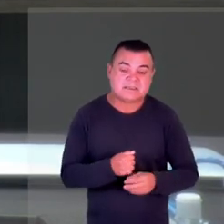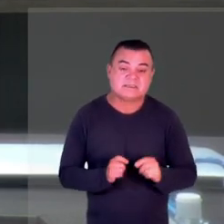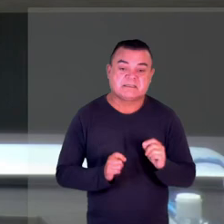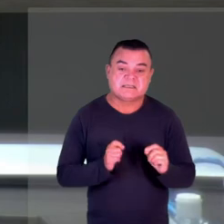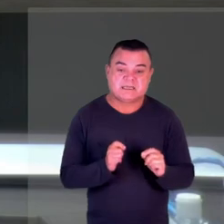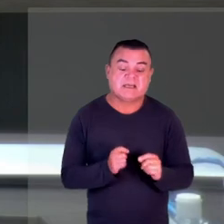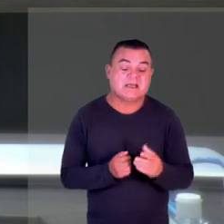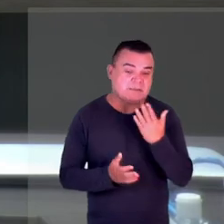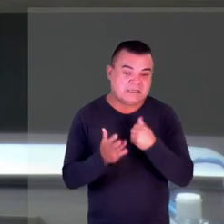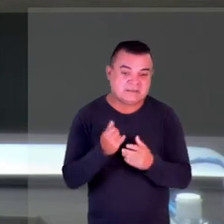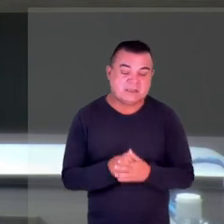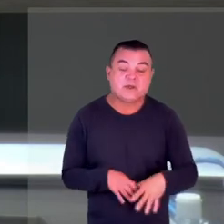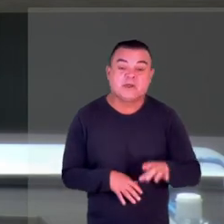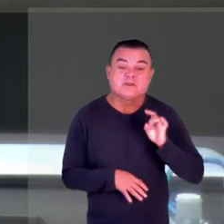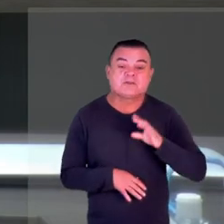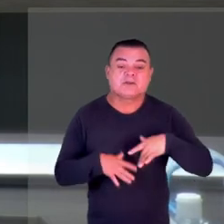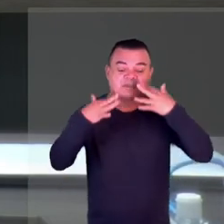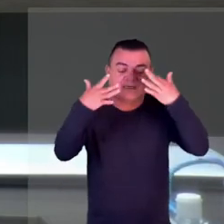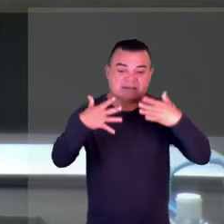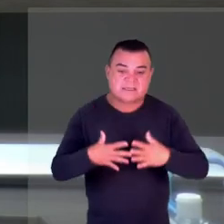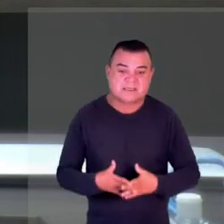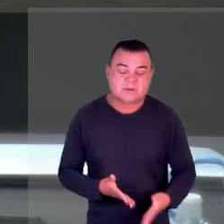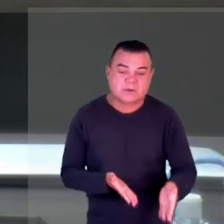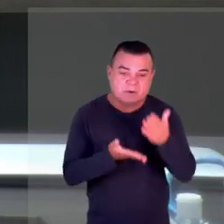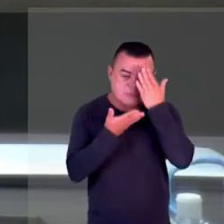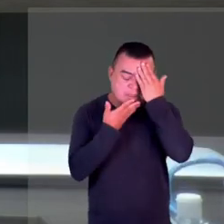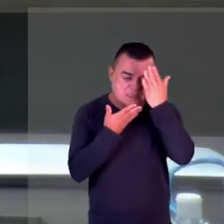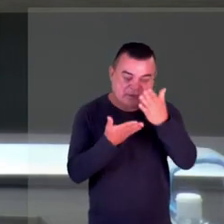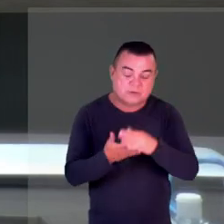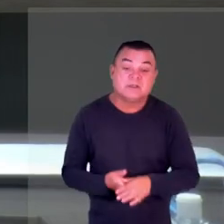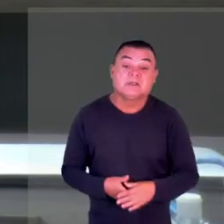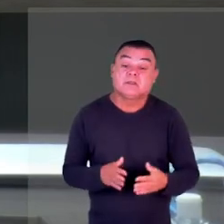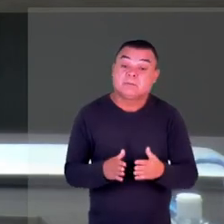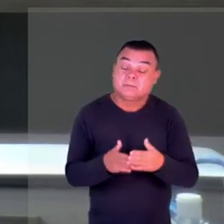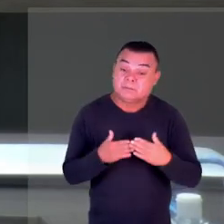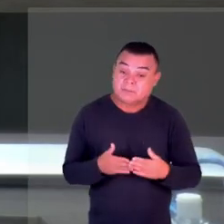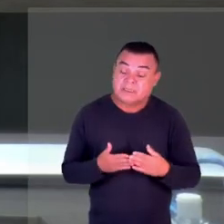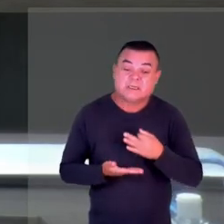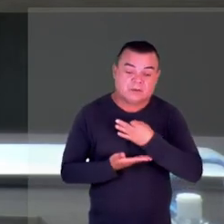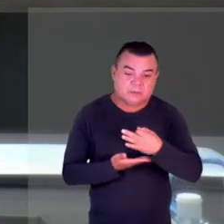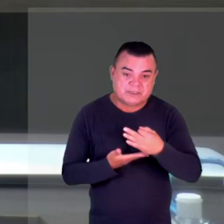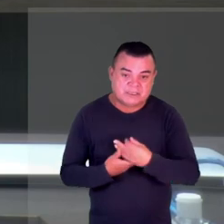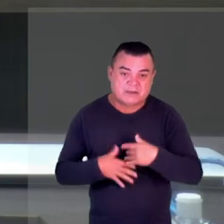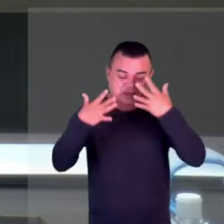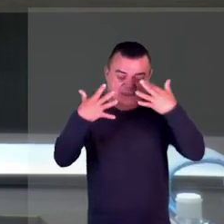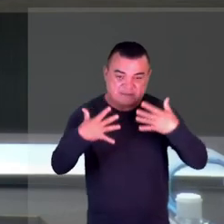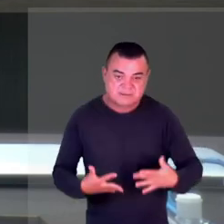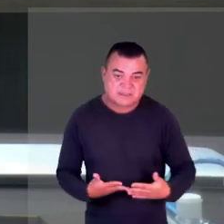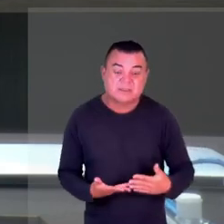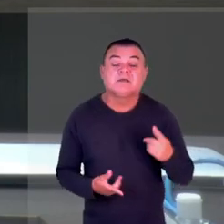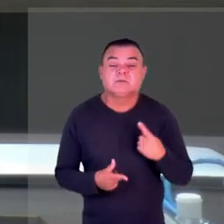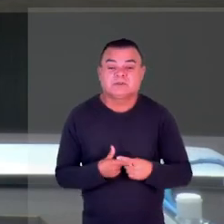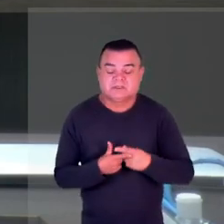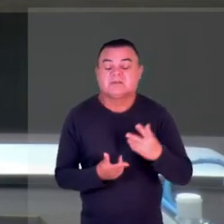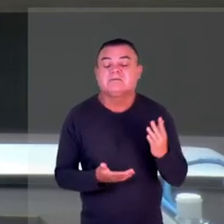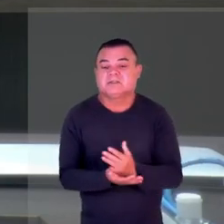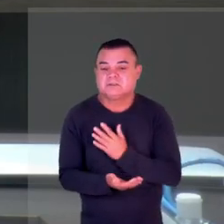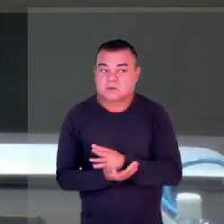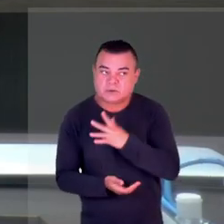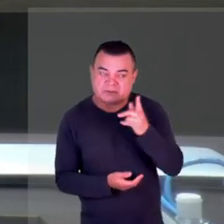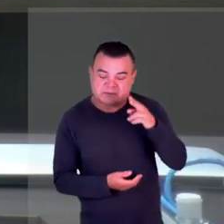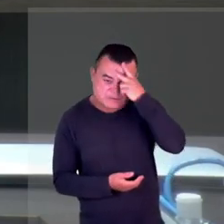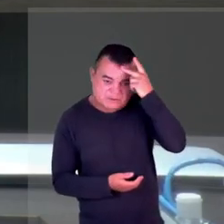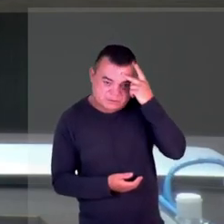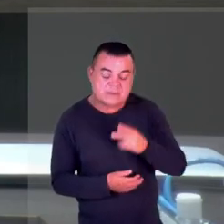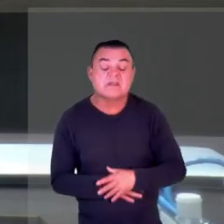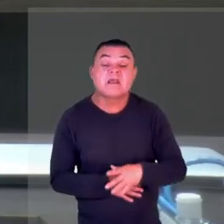só esclarecendo Jaqueline muito obrigada pela tua intervenção porque talvez até algumas outras pessoas tenham ficado com essa dúvida e a